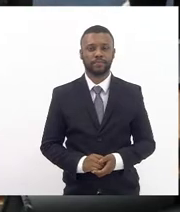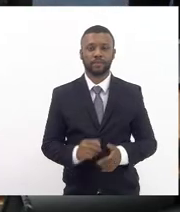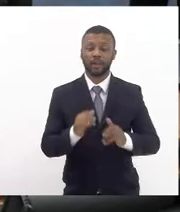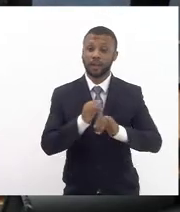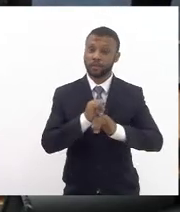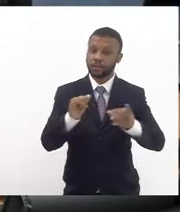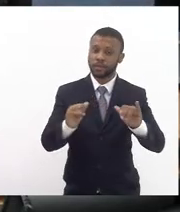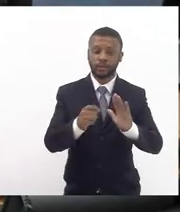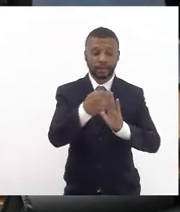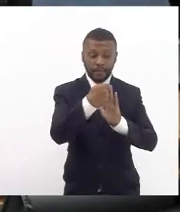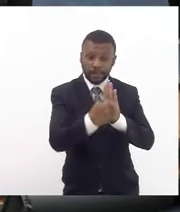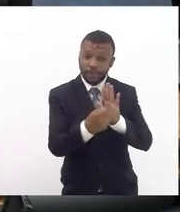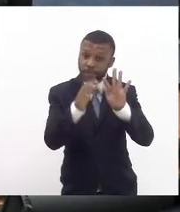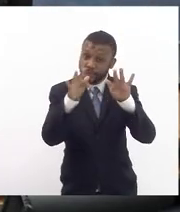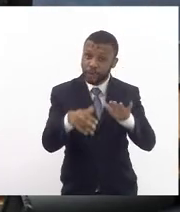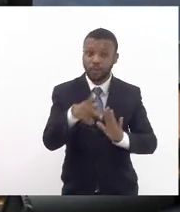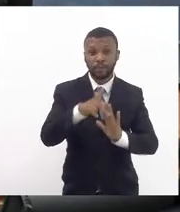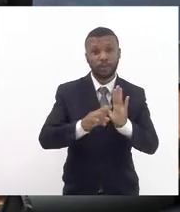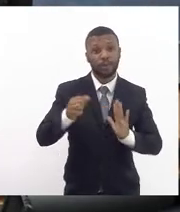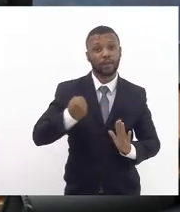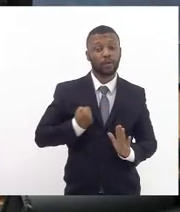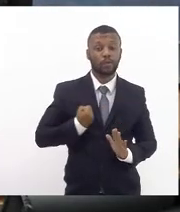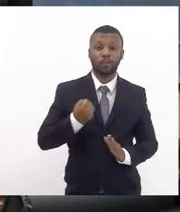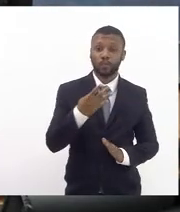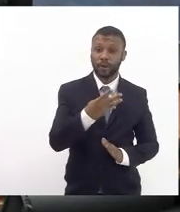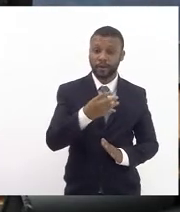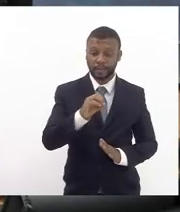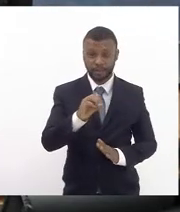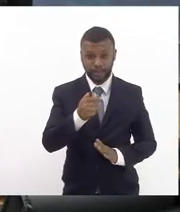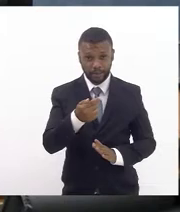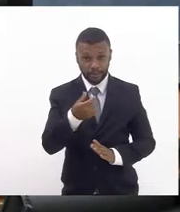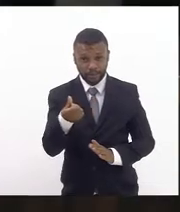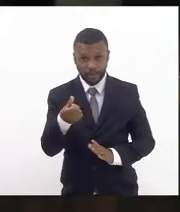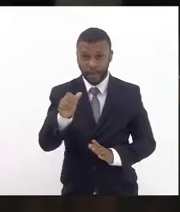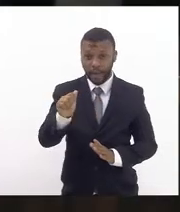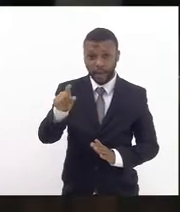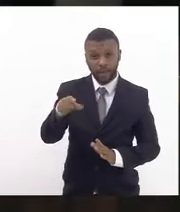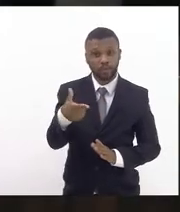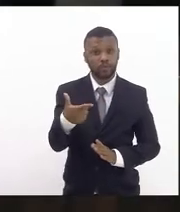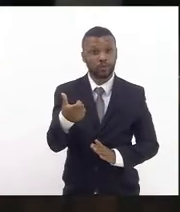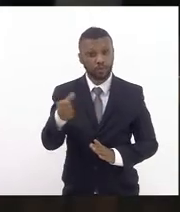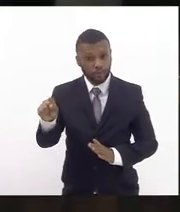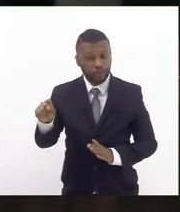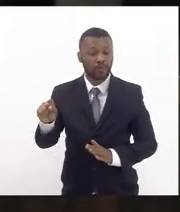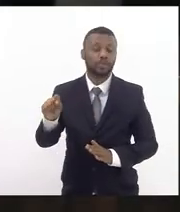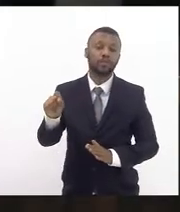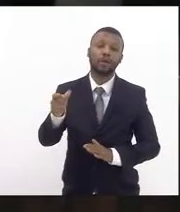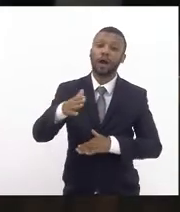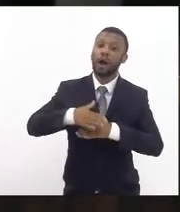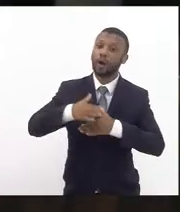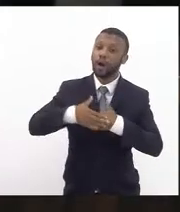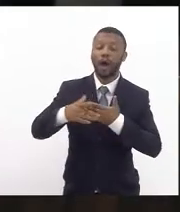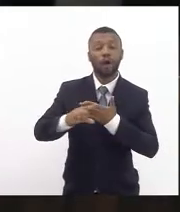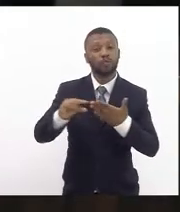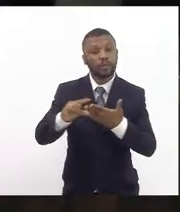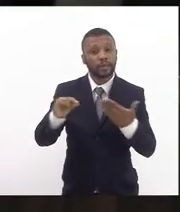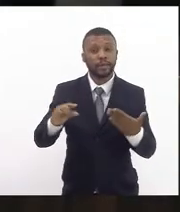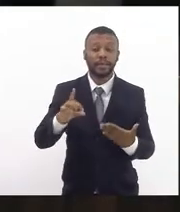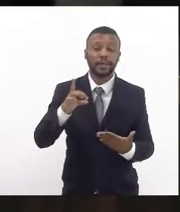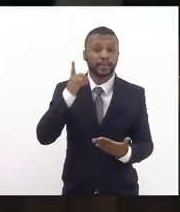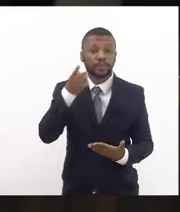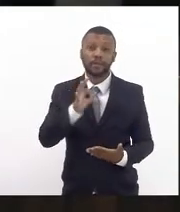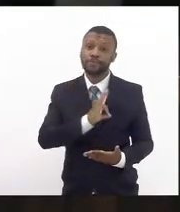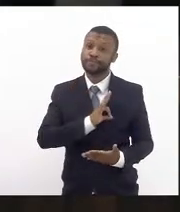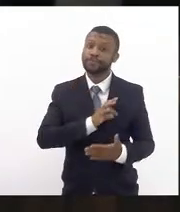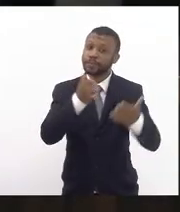Anuncio. Redação final do projeto de lei 476A de 18, de autoria da deputada Marta Rocha, que dispõe sobre a divulgação